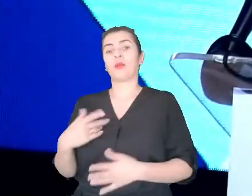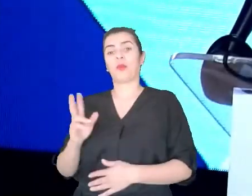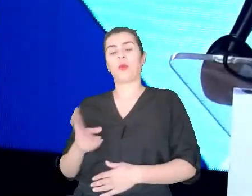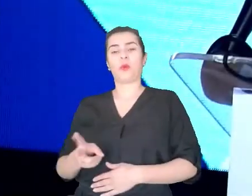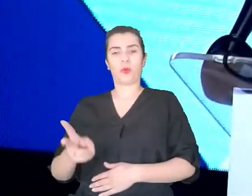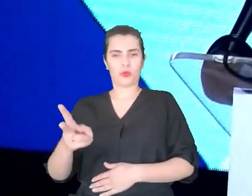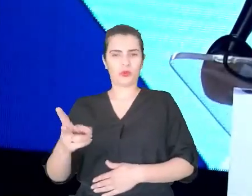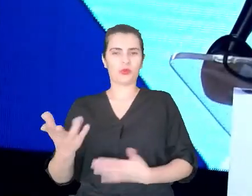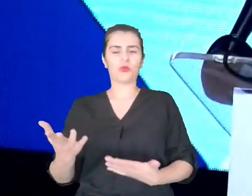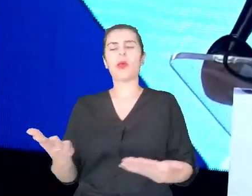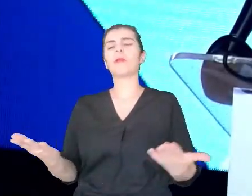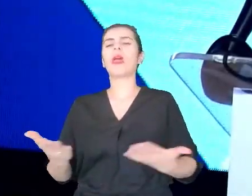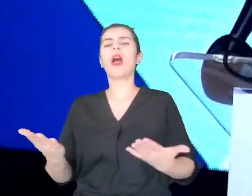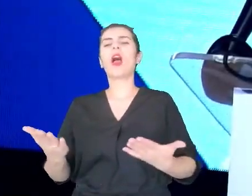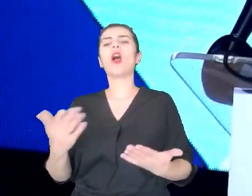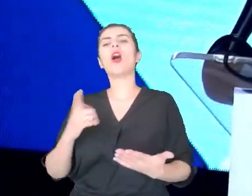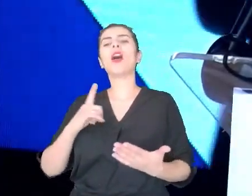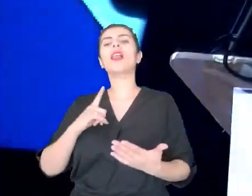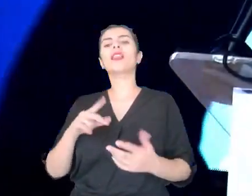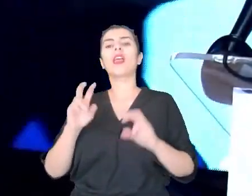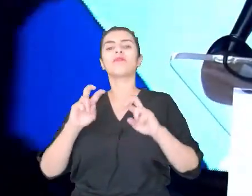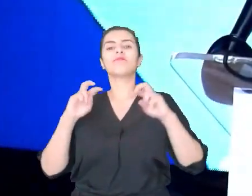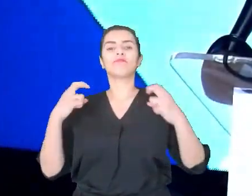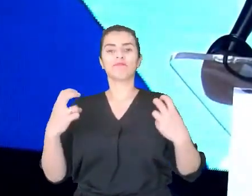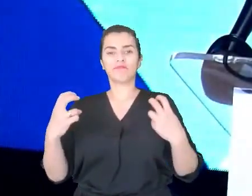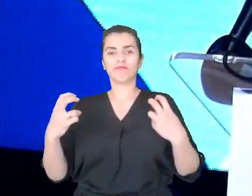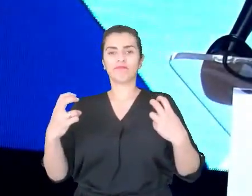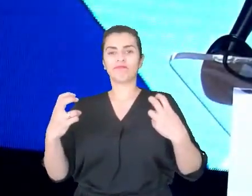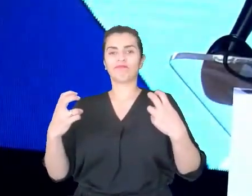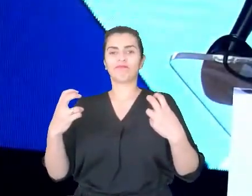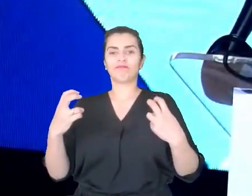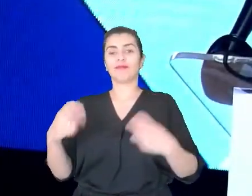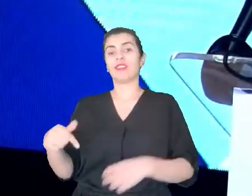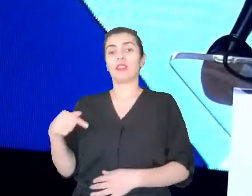Nós vamos agora para o nosso painel 7,